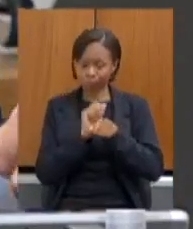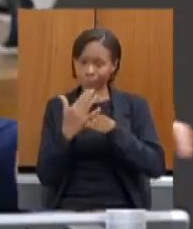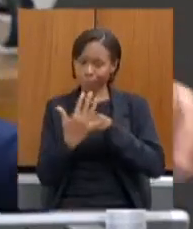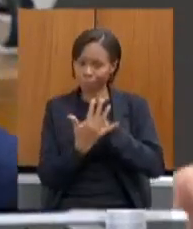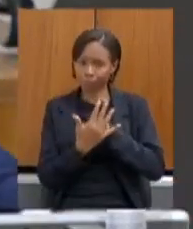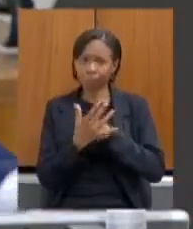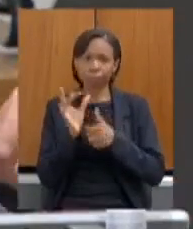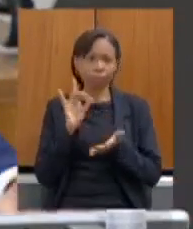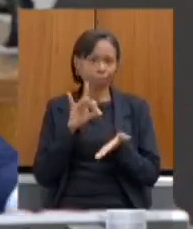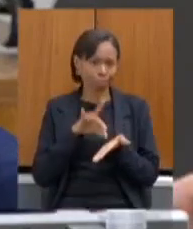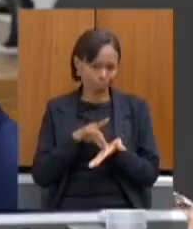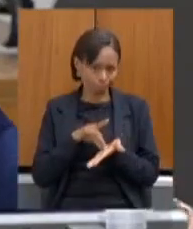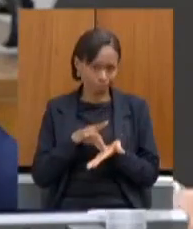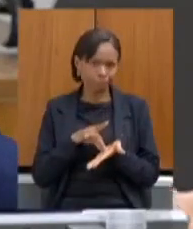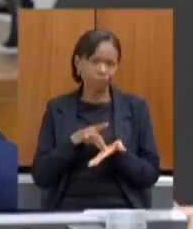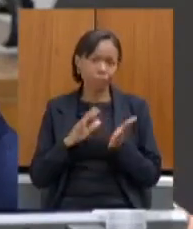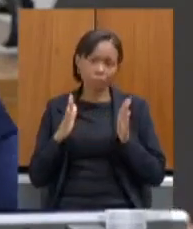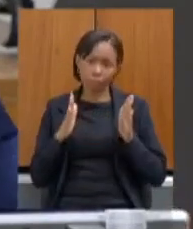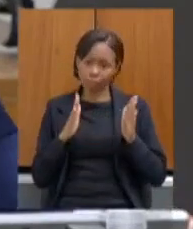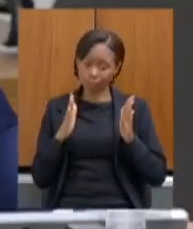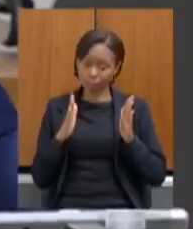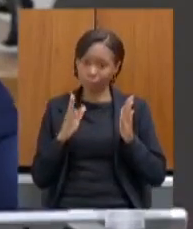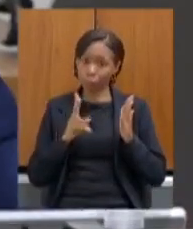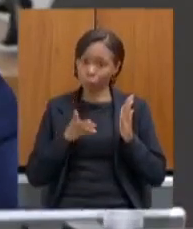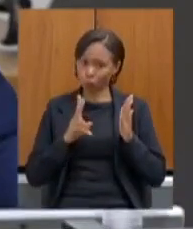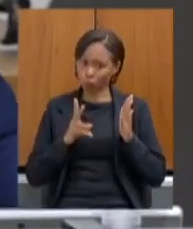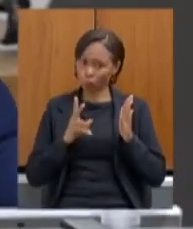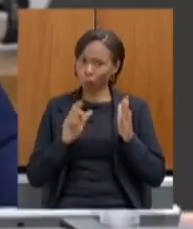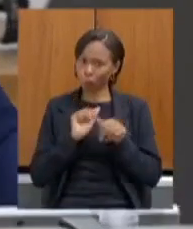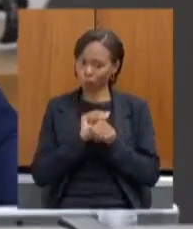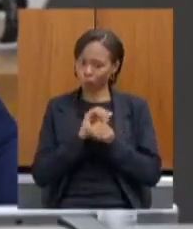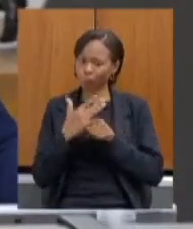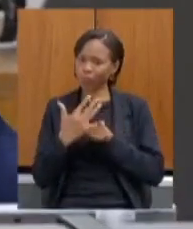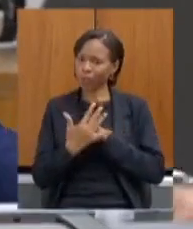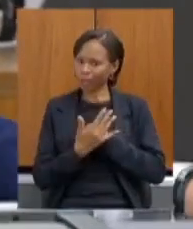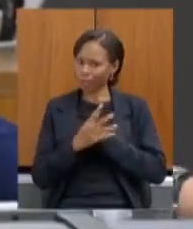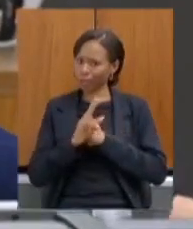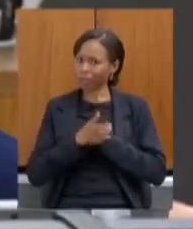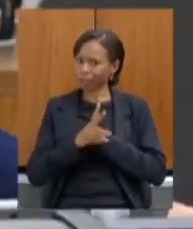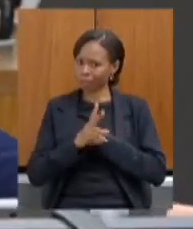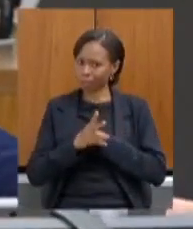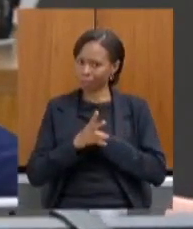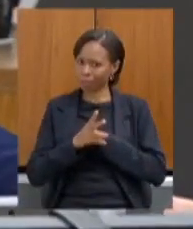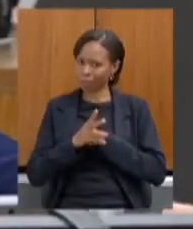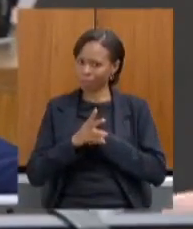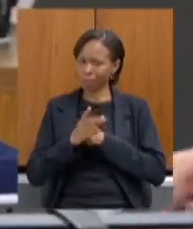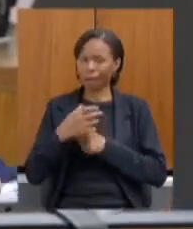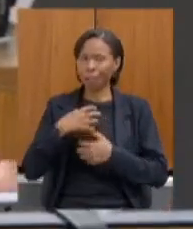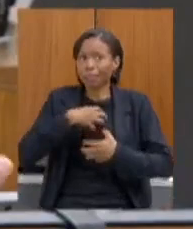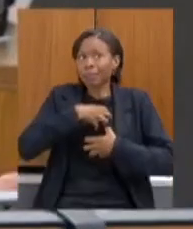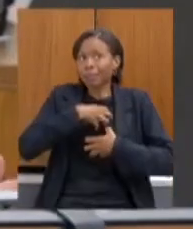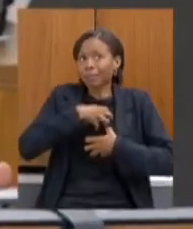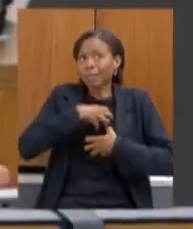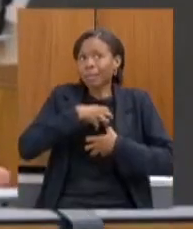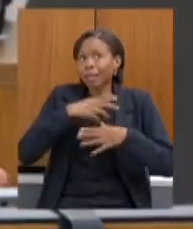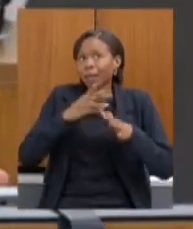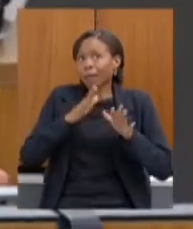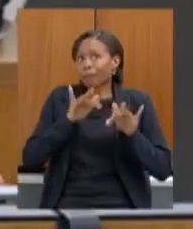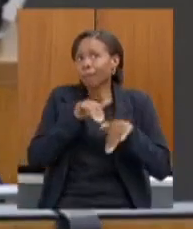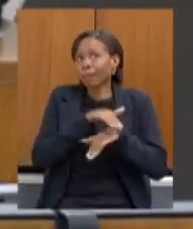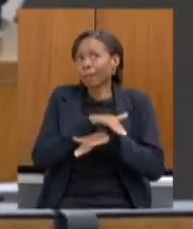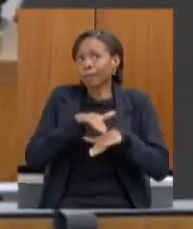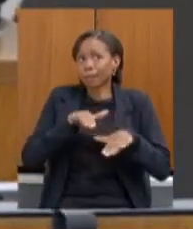nós estamos em pandemia, essa sensação de que a pandemia já passou é falsa, não deve ser